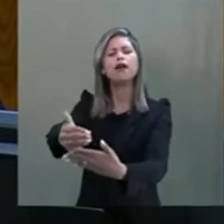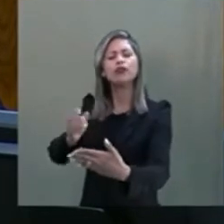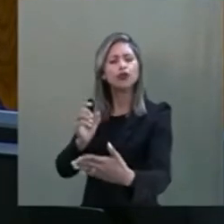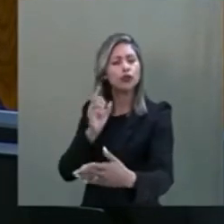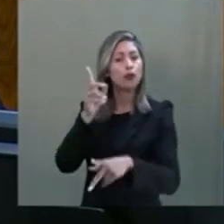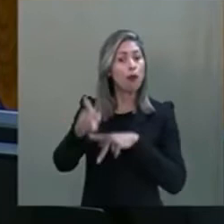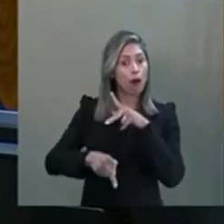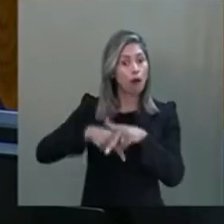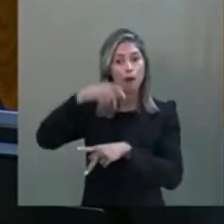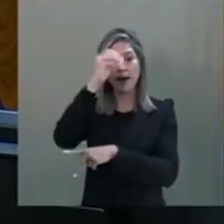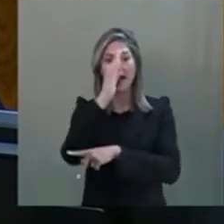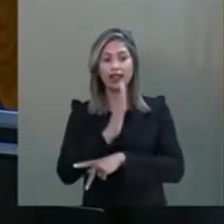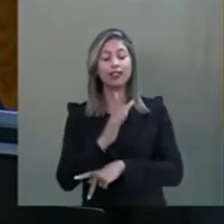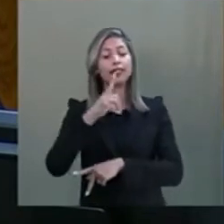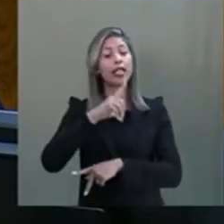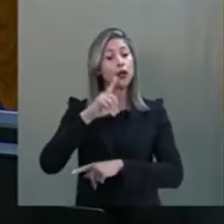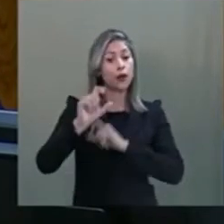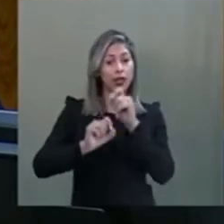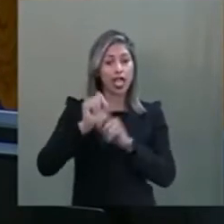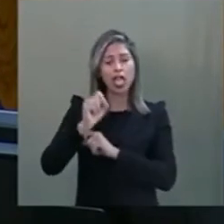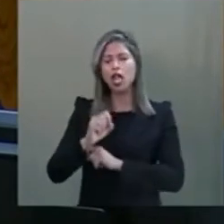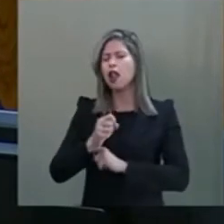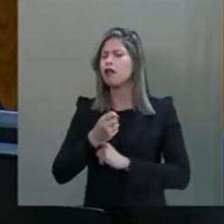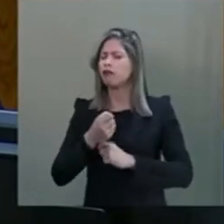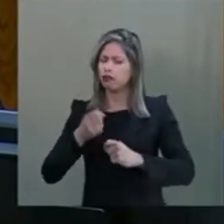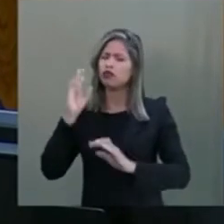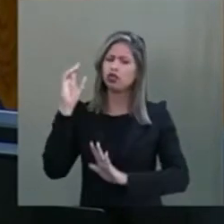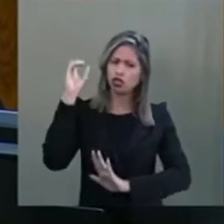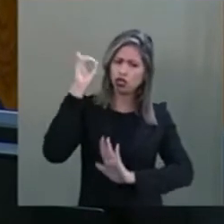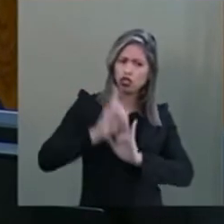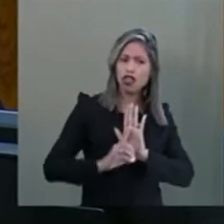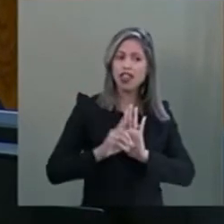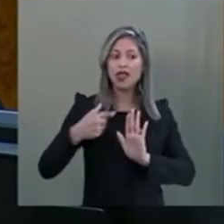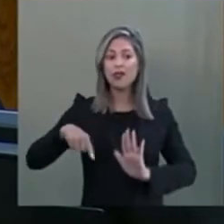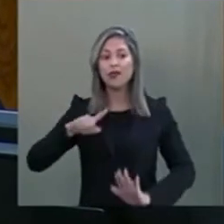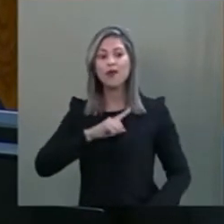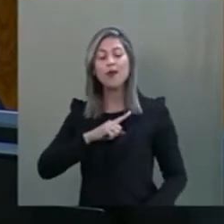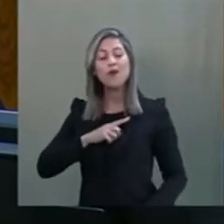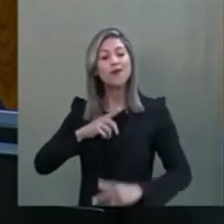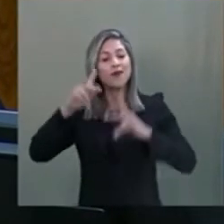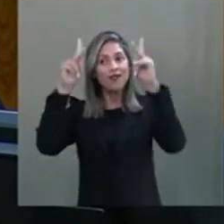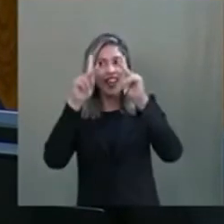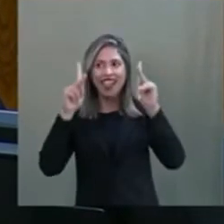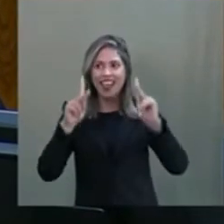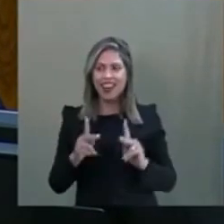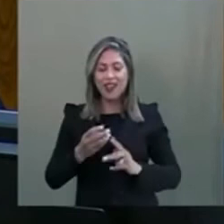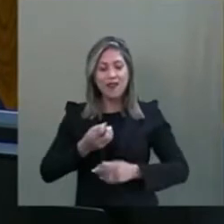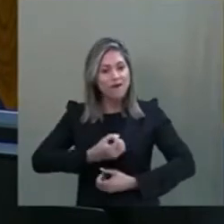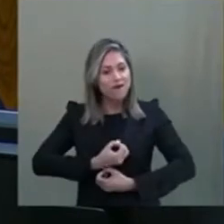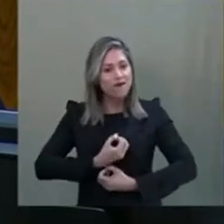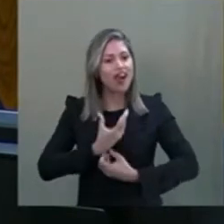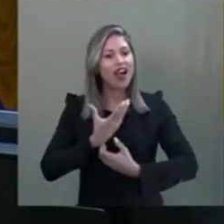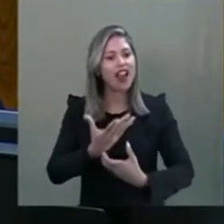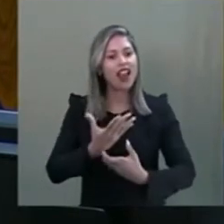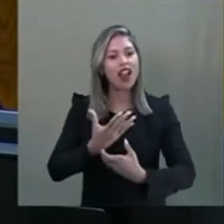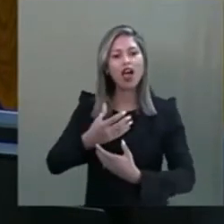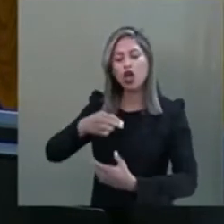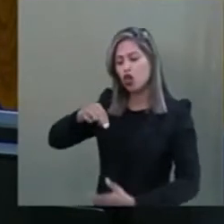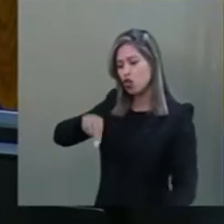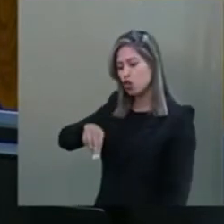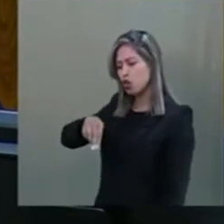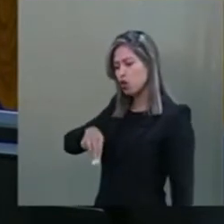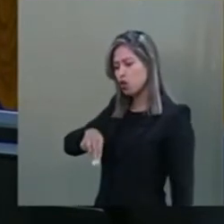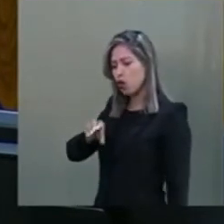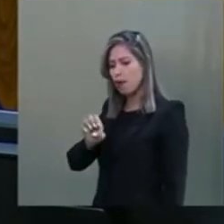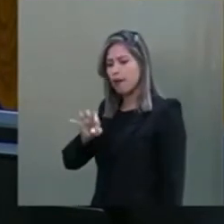uma verdadeira era dos direitos, na feliz expressão do jurista Norberto Bobbio, com